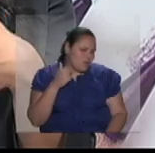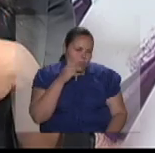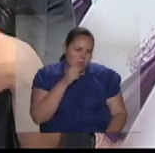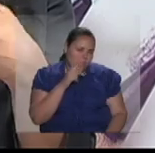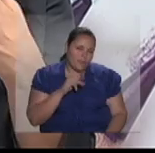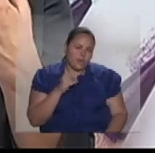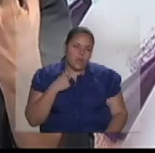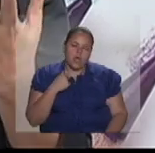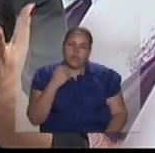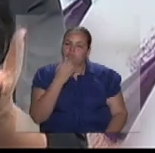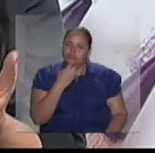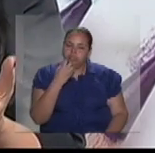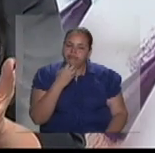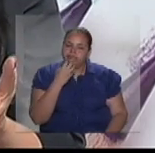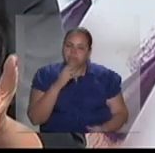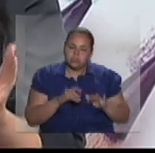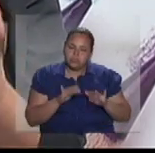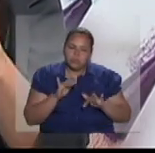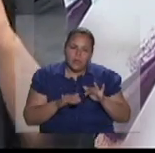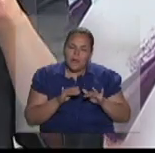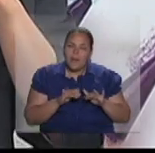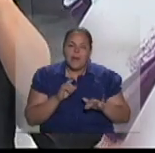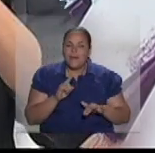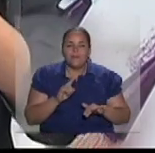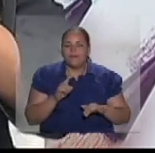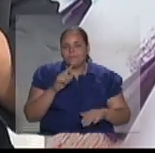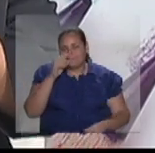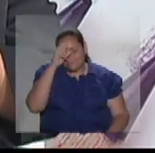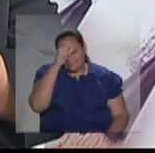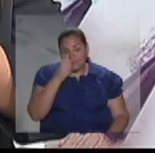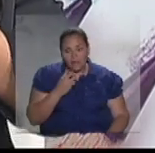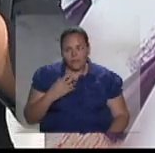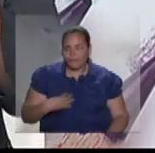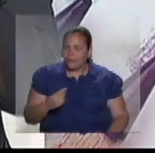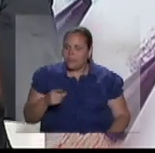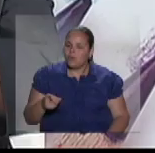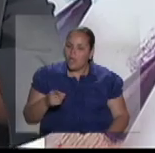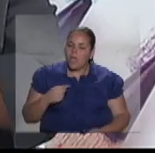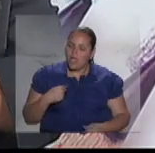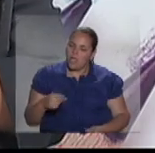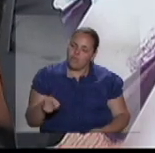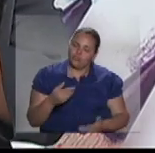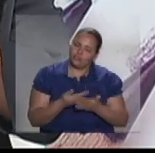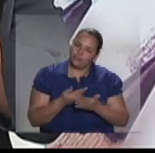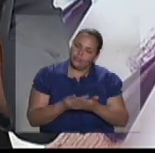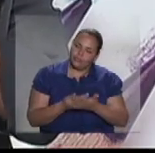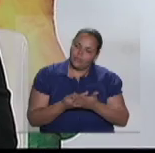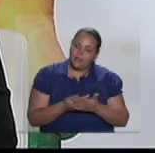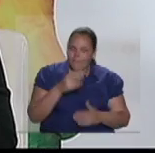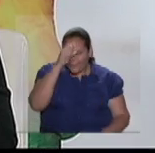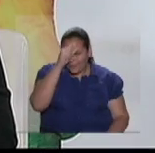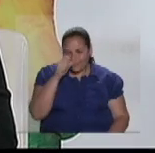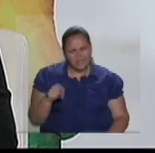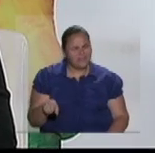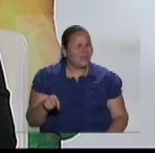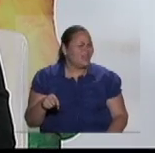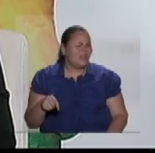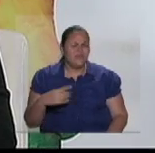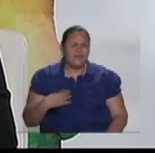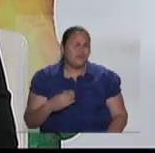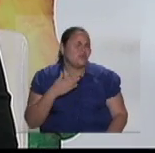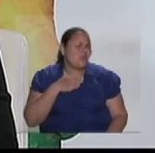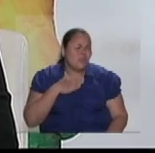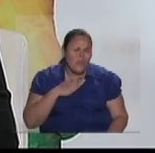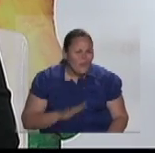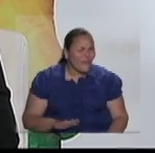estudei piano. Poxa, acho tão lindo estudar piano. Você se projeta no teu filho e quer que ele estude piano, mas ele nunca gostou daquilo, ele não